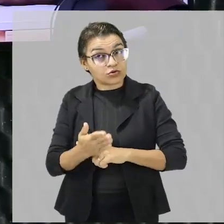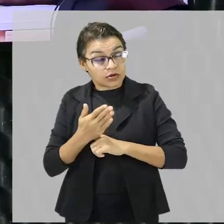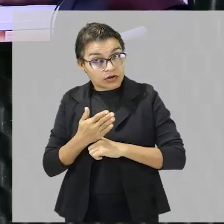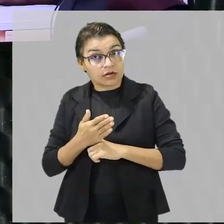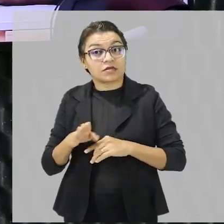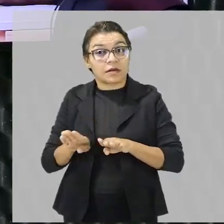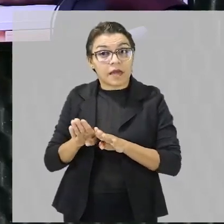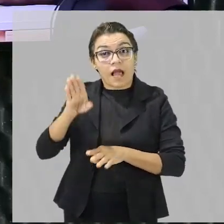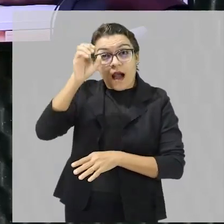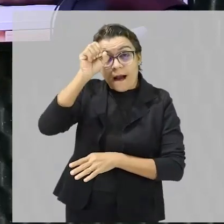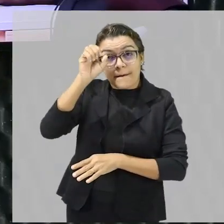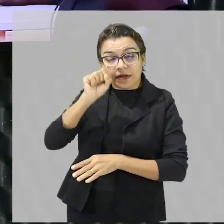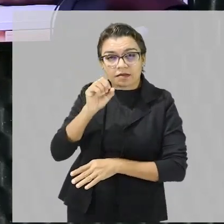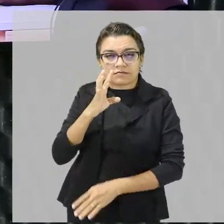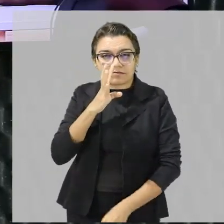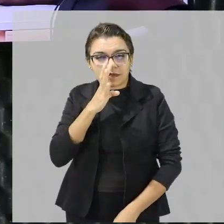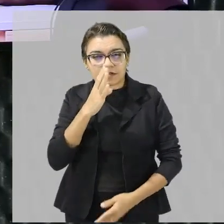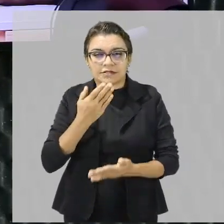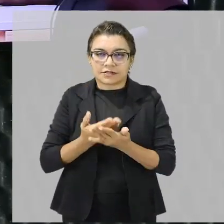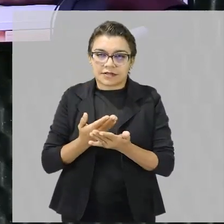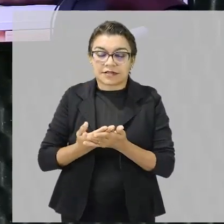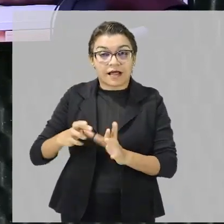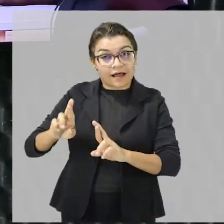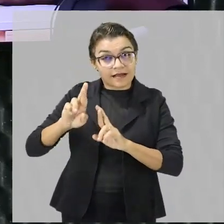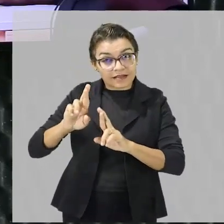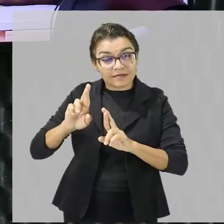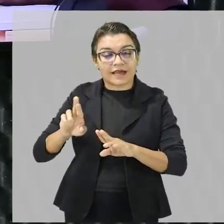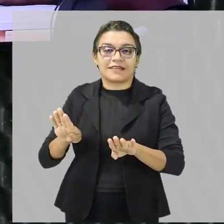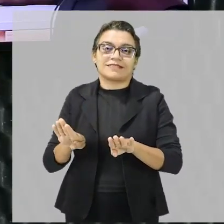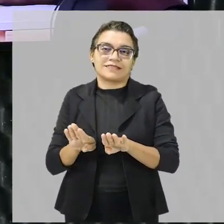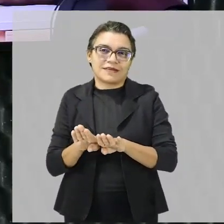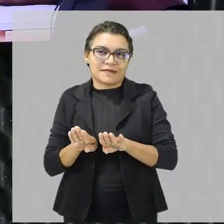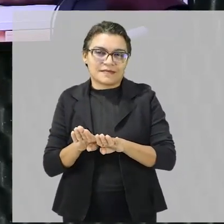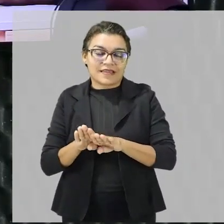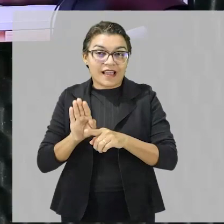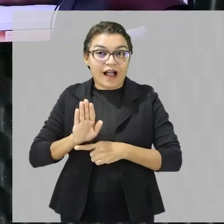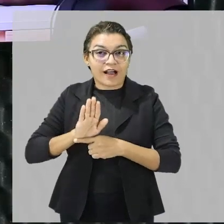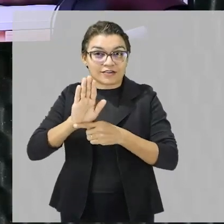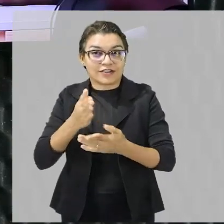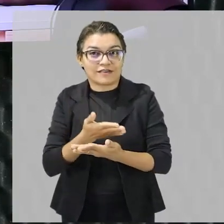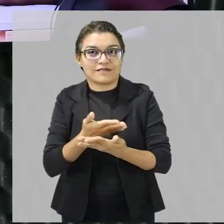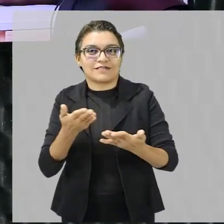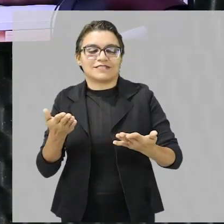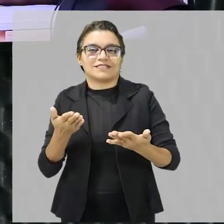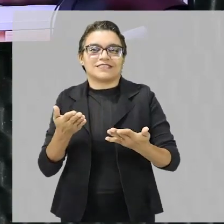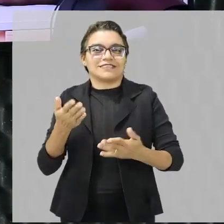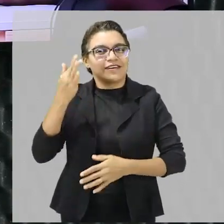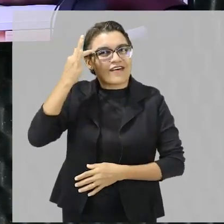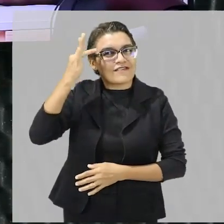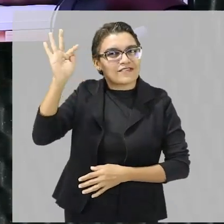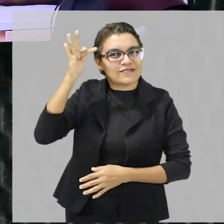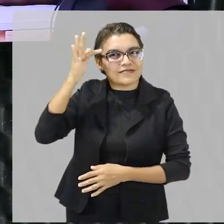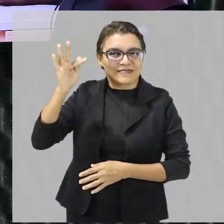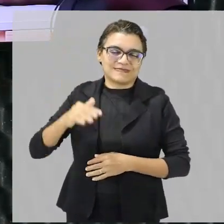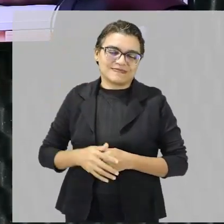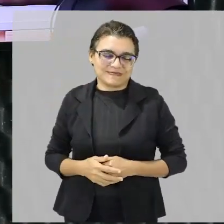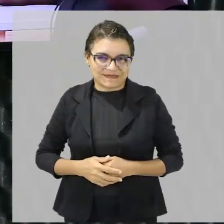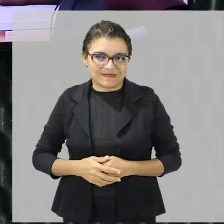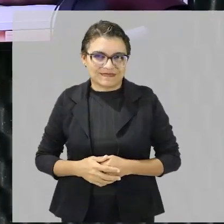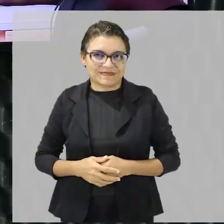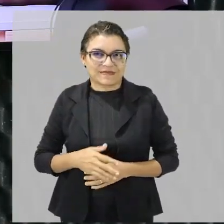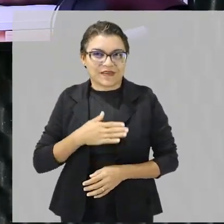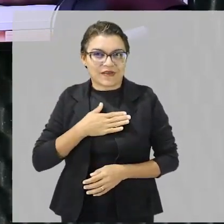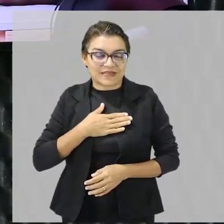às aulas dele. E espero também contribuir com vocês com esta filosofia. Eu quero aqui